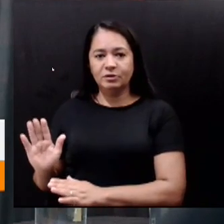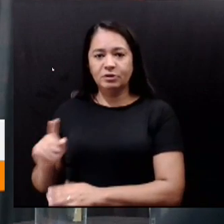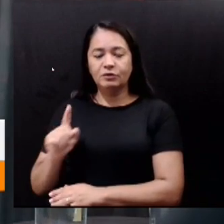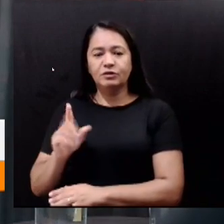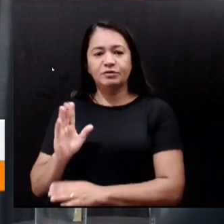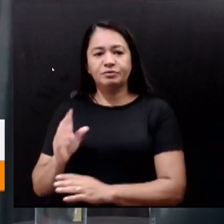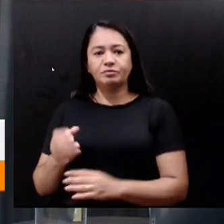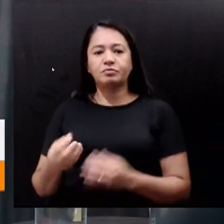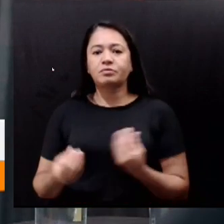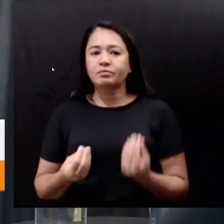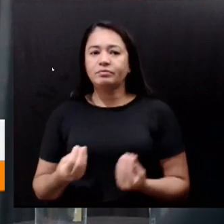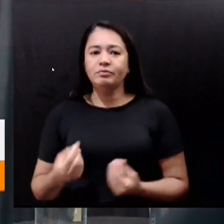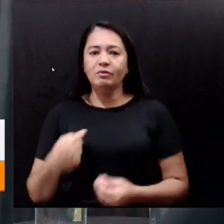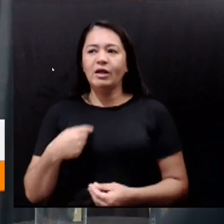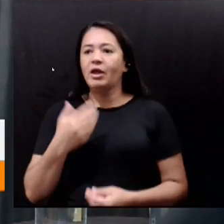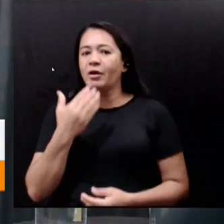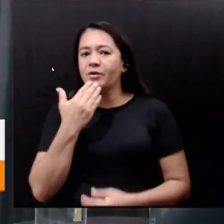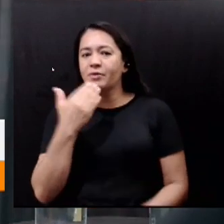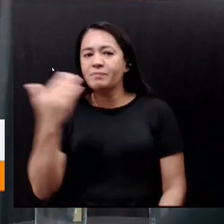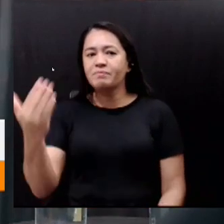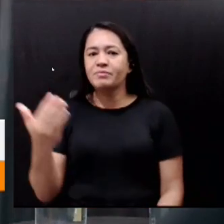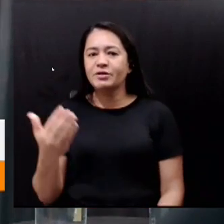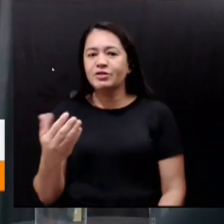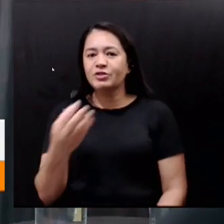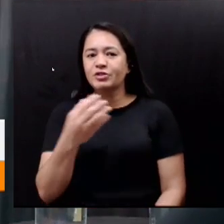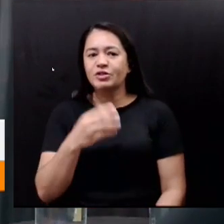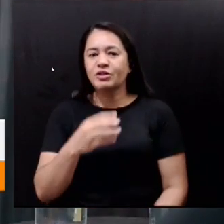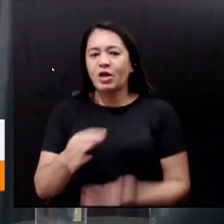ia pedir uma xícara de café, eu ia